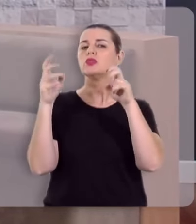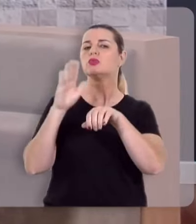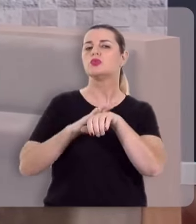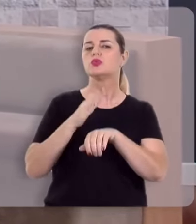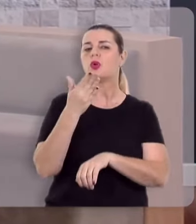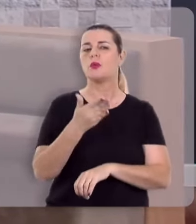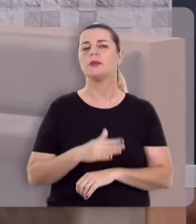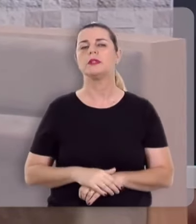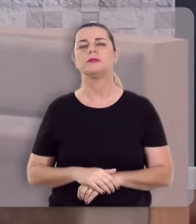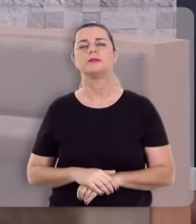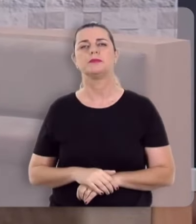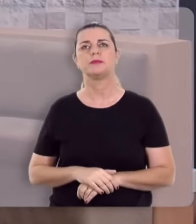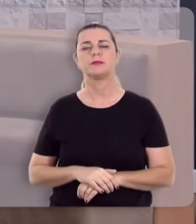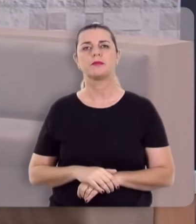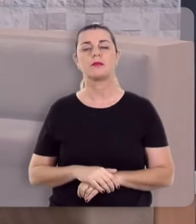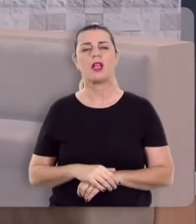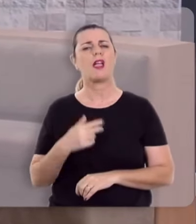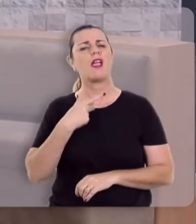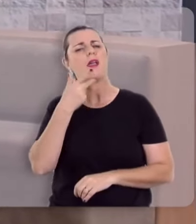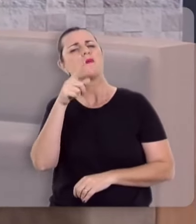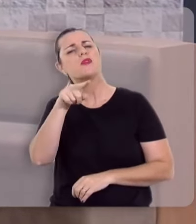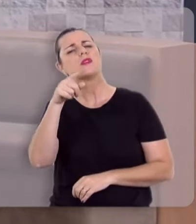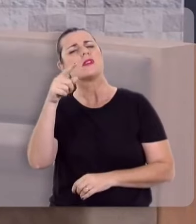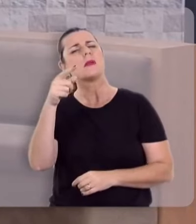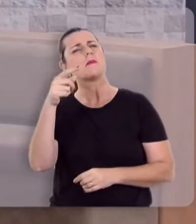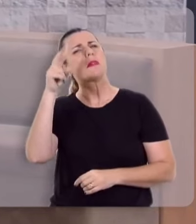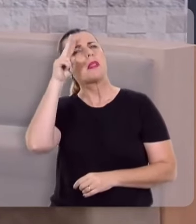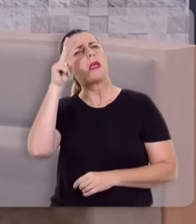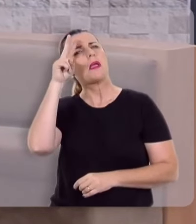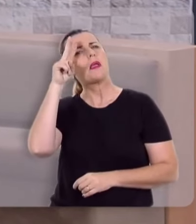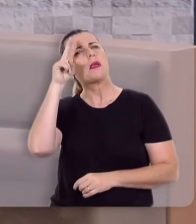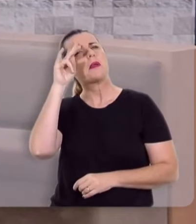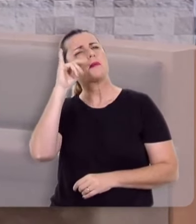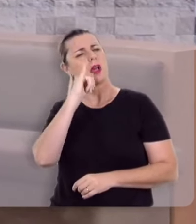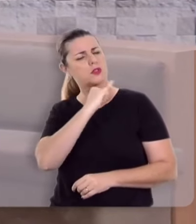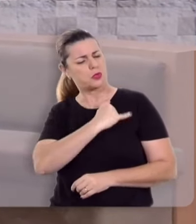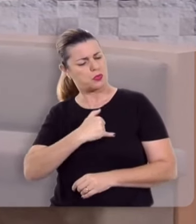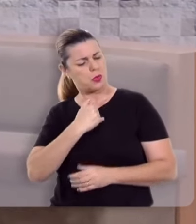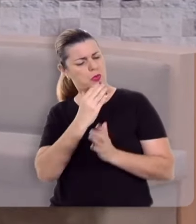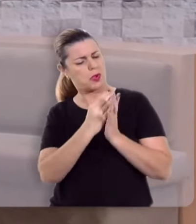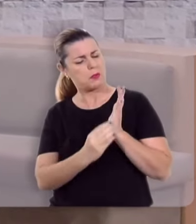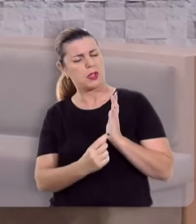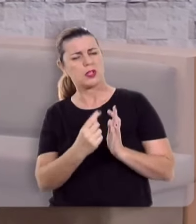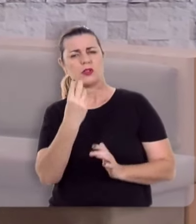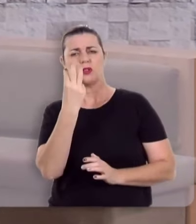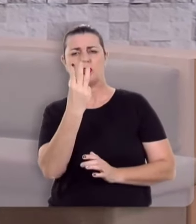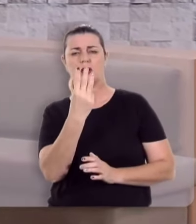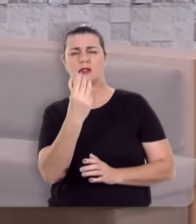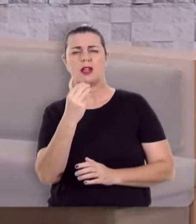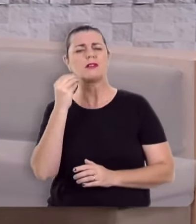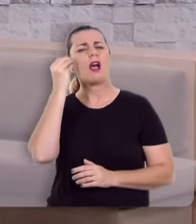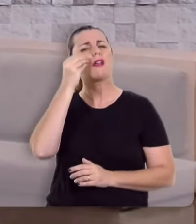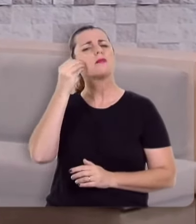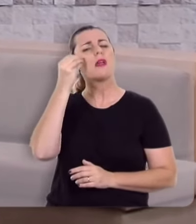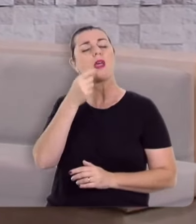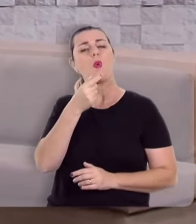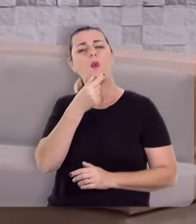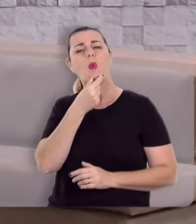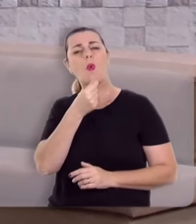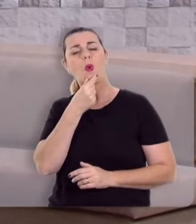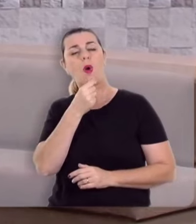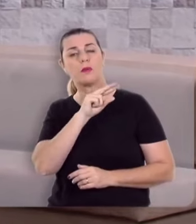e evocar o texto de João capítulo 3 da experiência de um homem